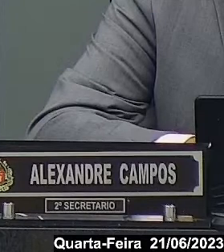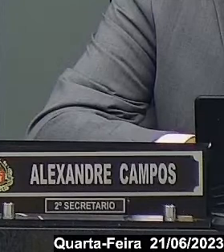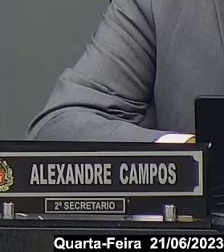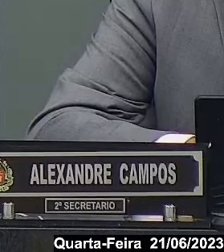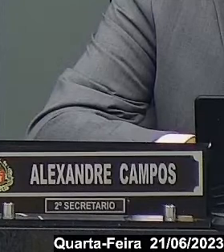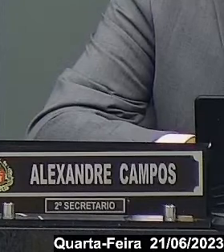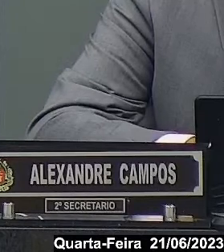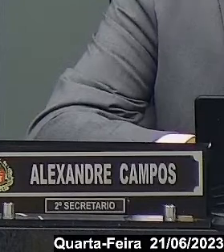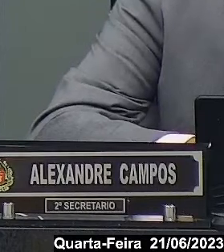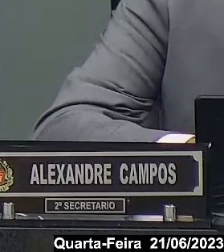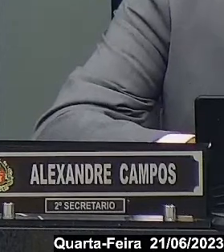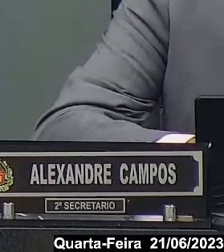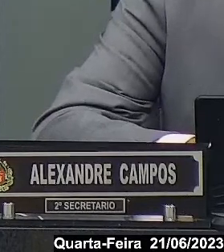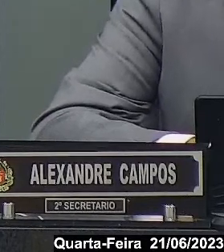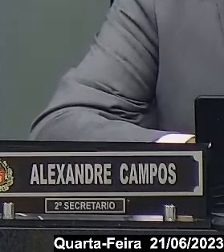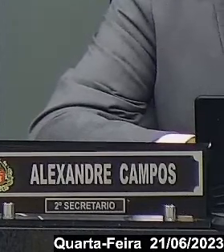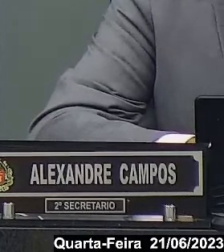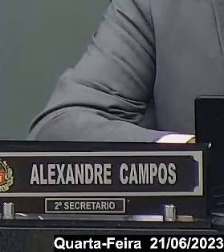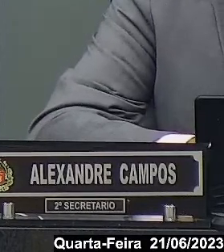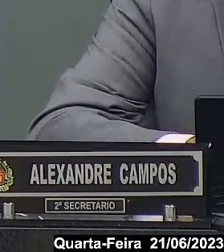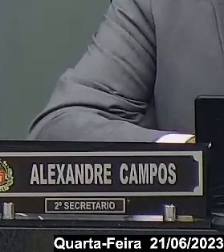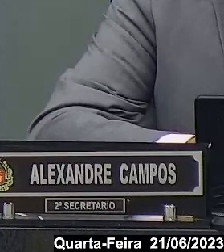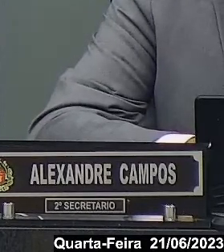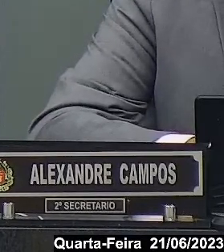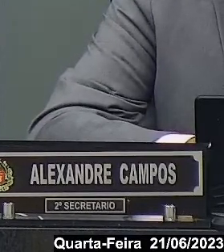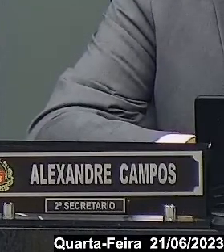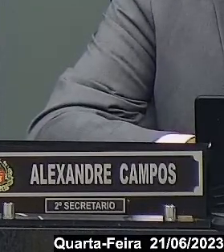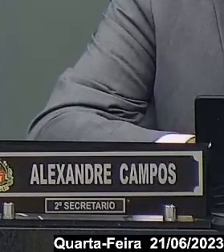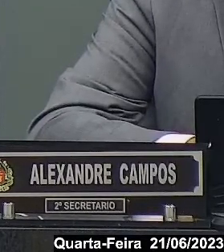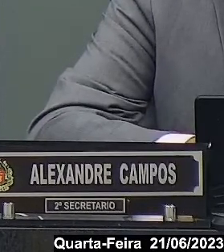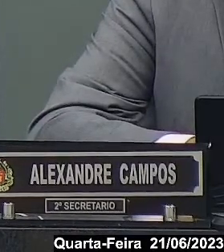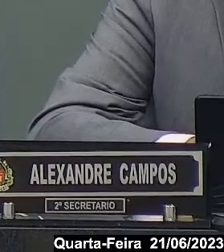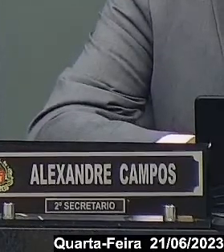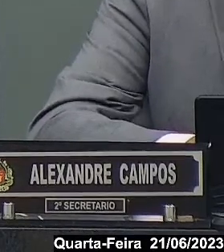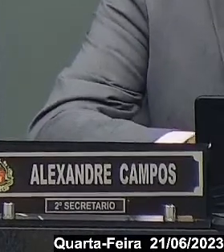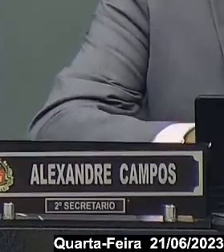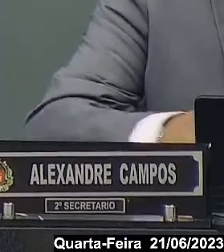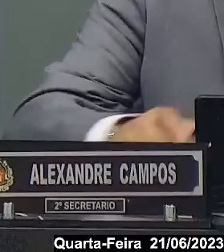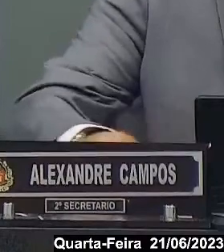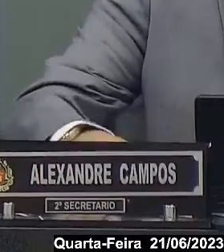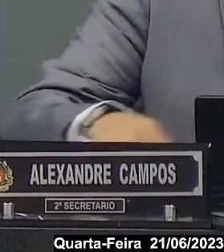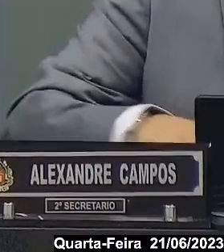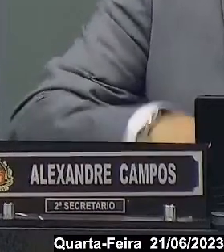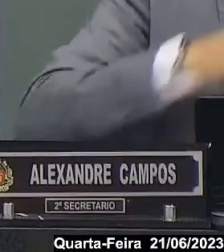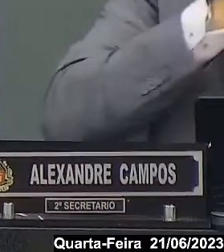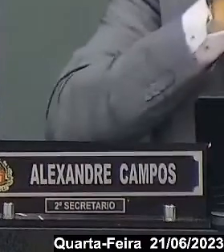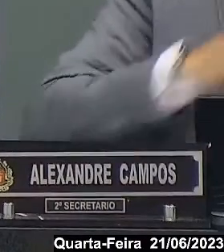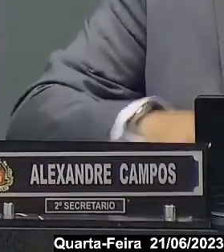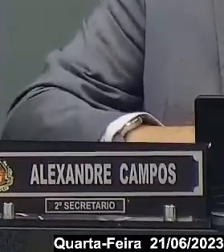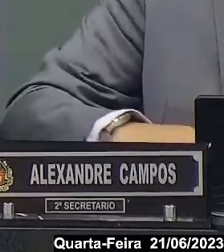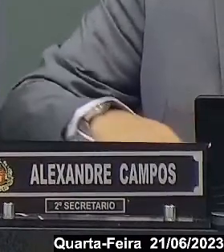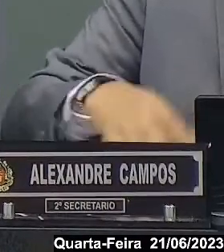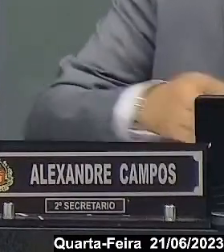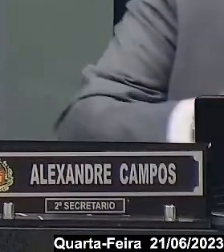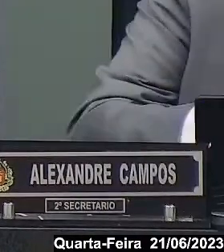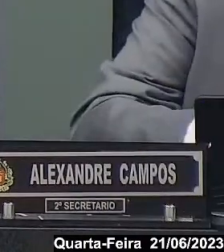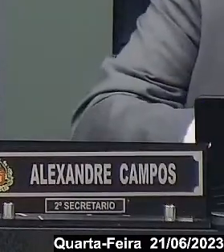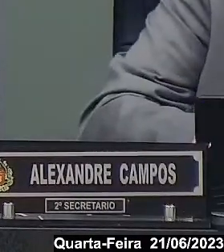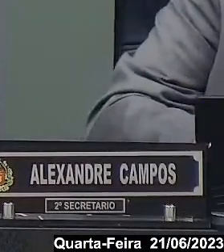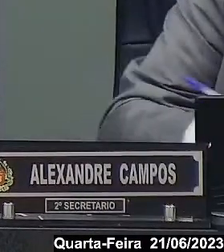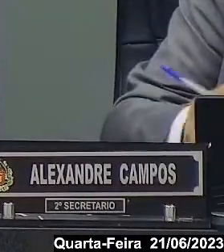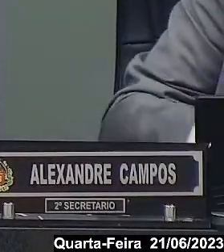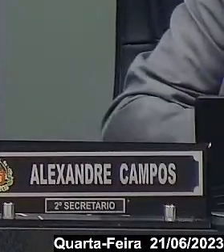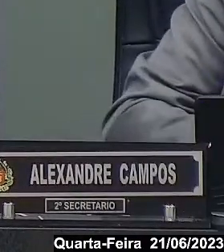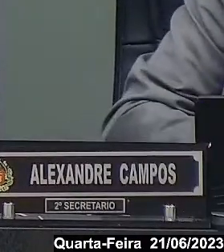realizada ao 7 de julho de 2023. Em votação aprovada por 15 votos